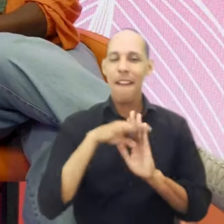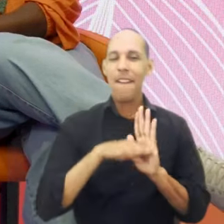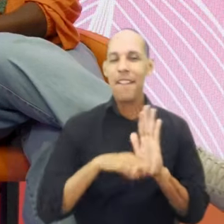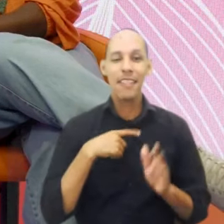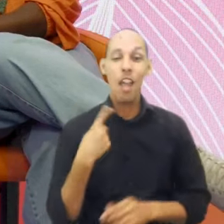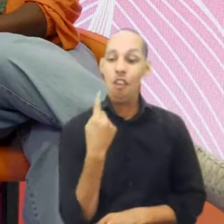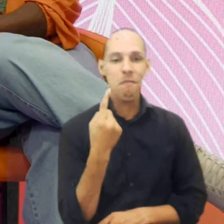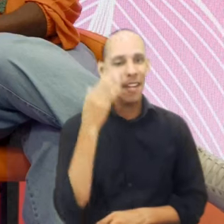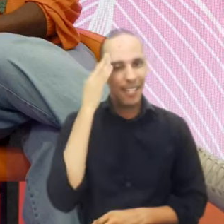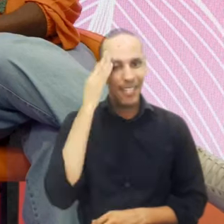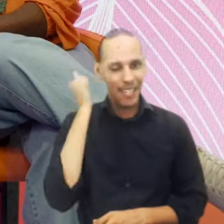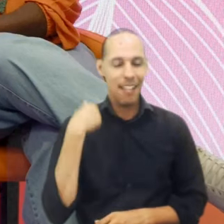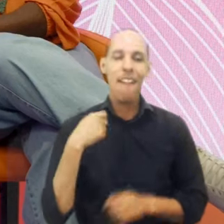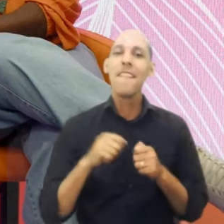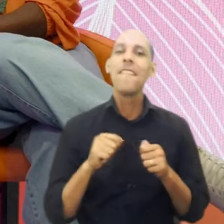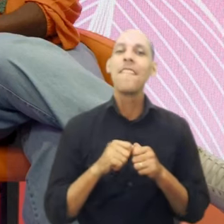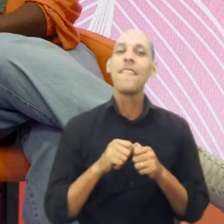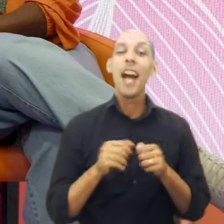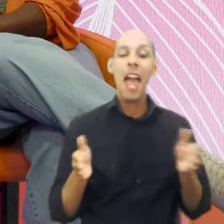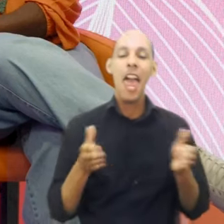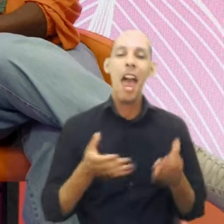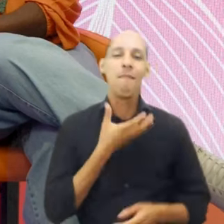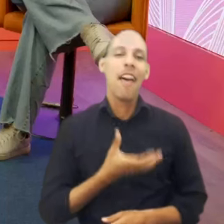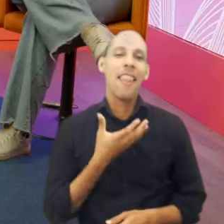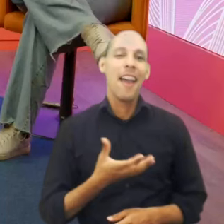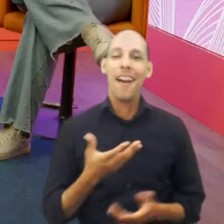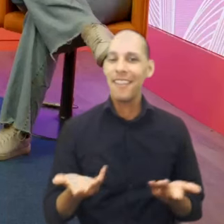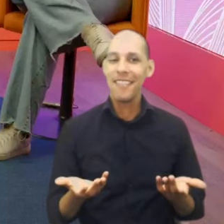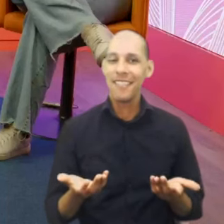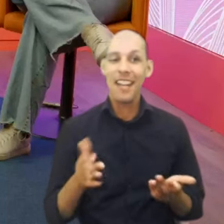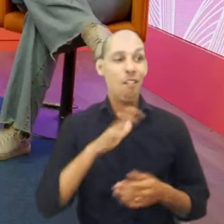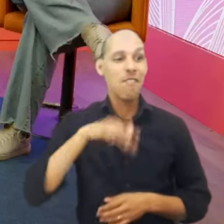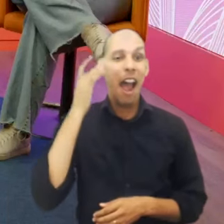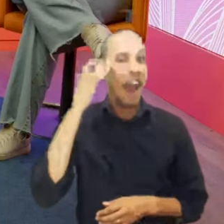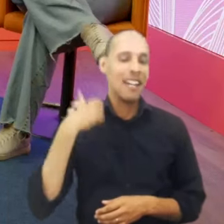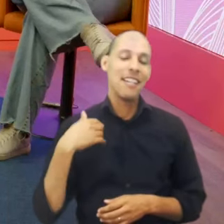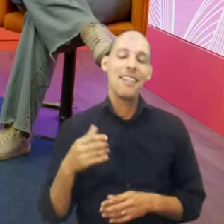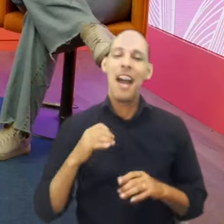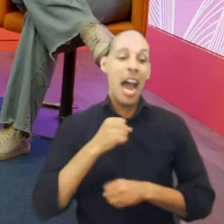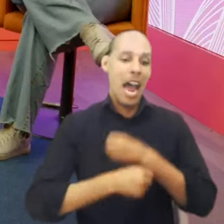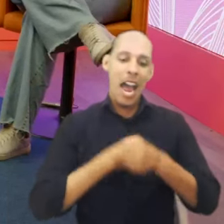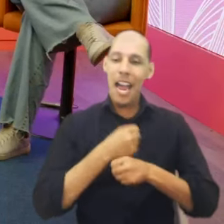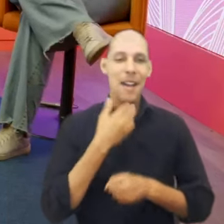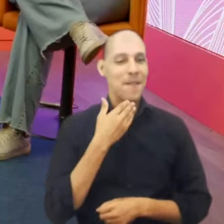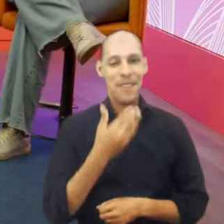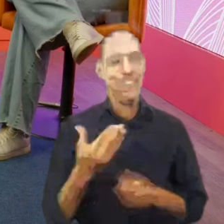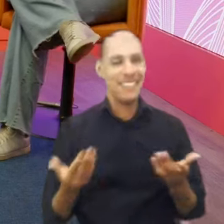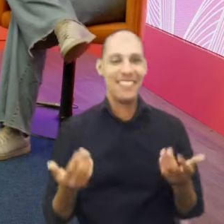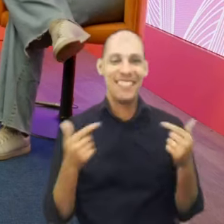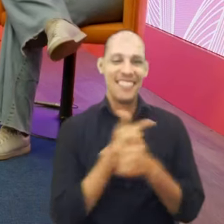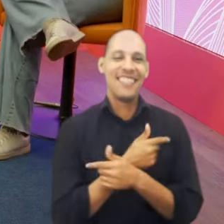lá, que é a única que eu sei, que eu só faço no Natal, porque assim, todo ano... Ah, só uma vez por ano ainda. Lógico, todo ano a pessoa pede, a criança pede.